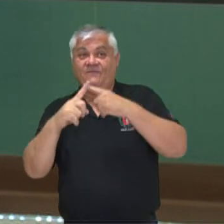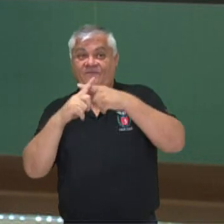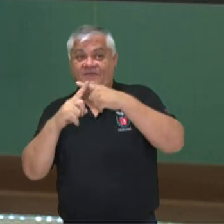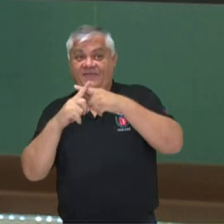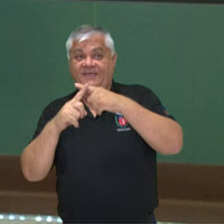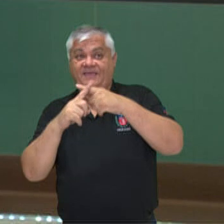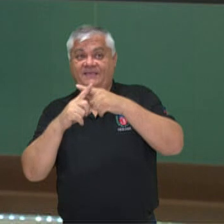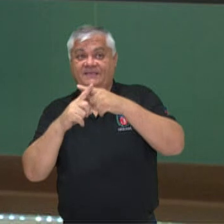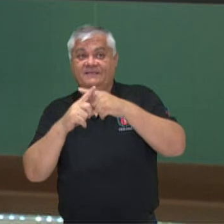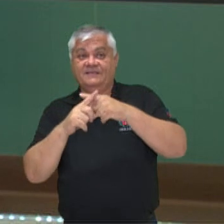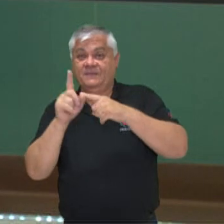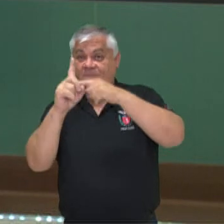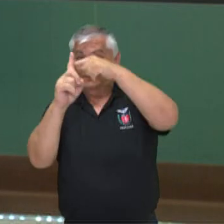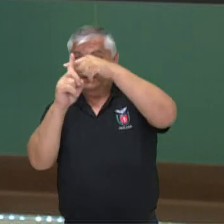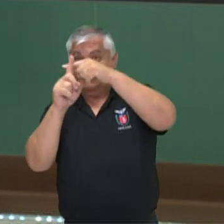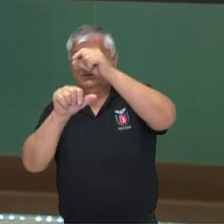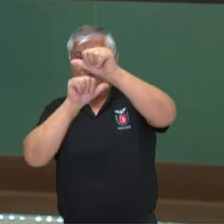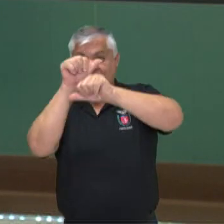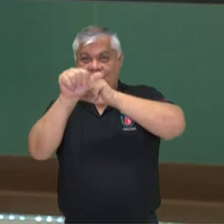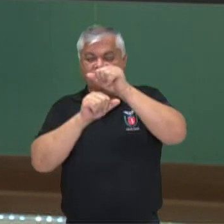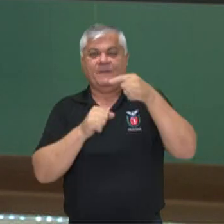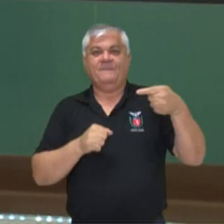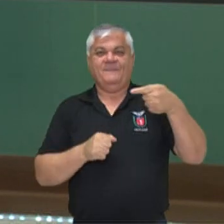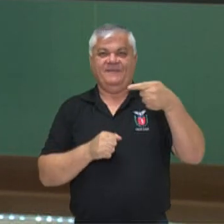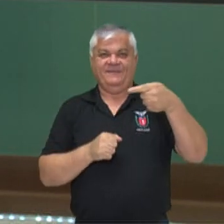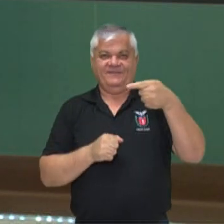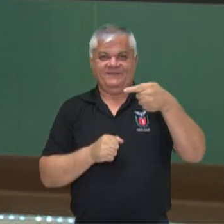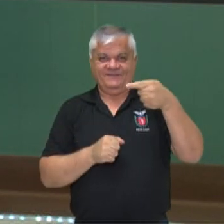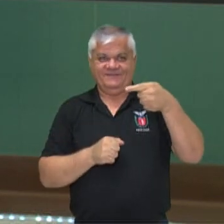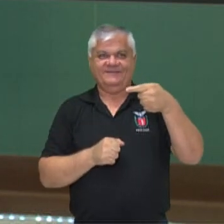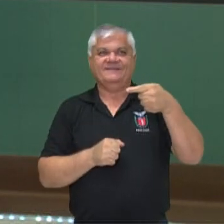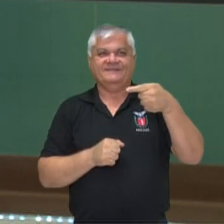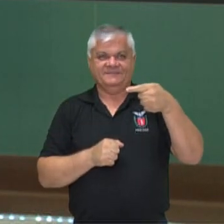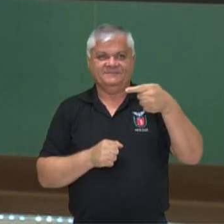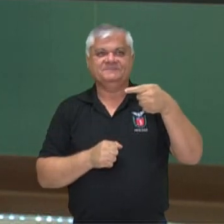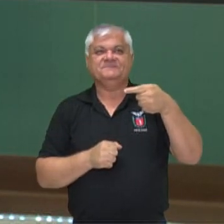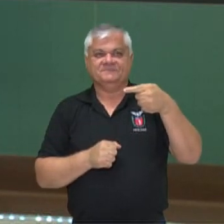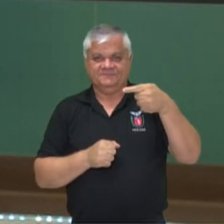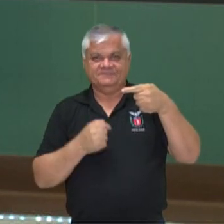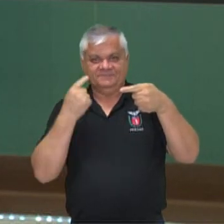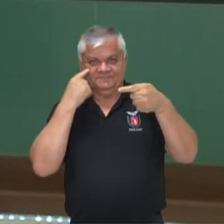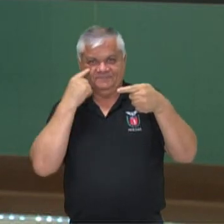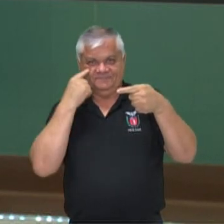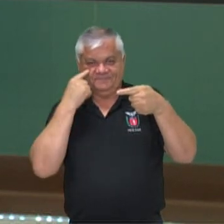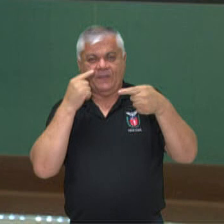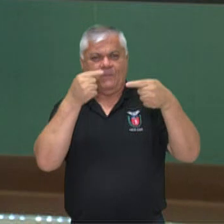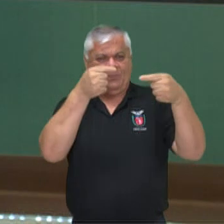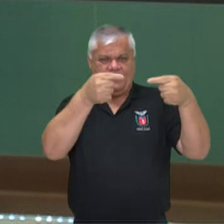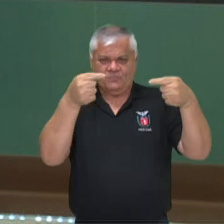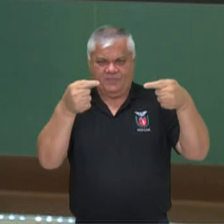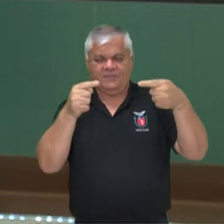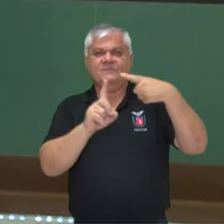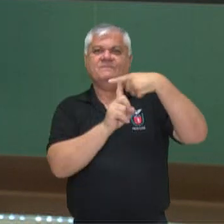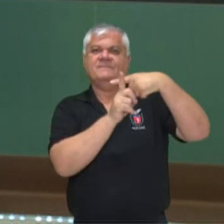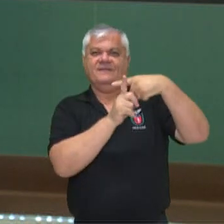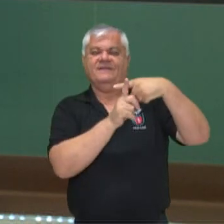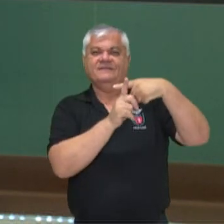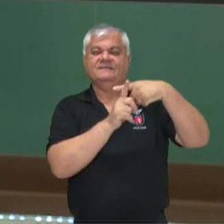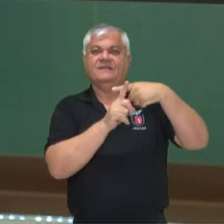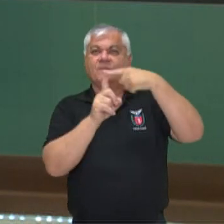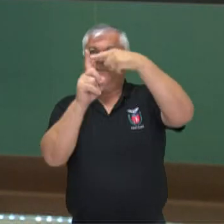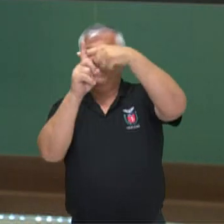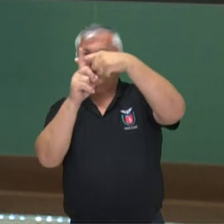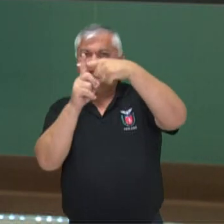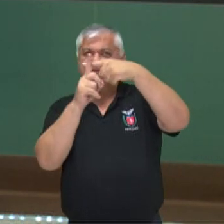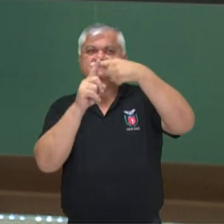eu coloquei esse mais, como eu coloquei esse menos em evidência, menos com menos dá mais, então aqui menos.